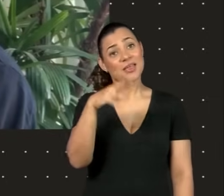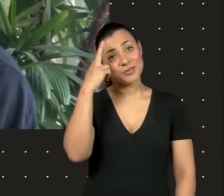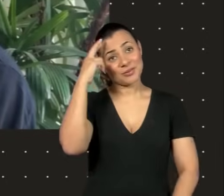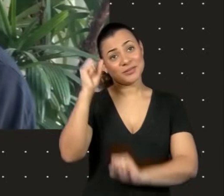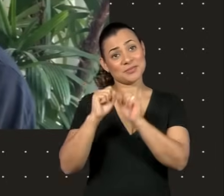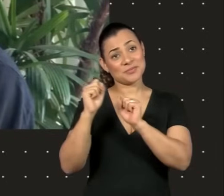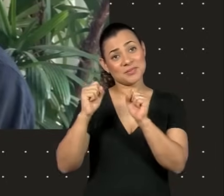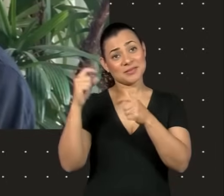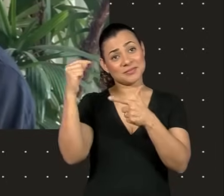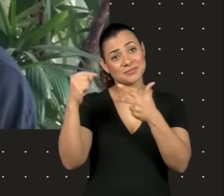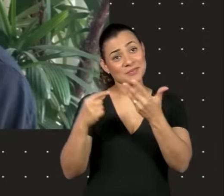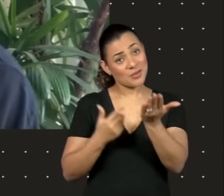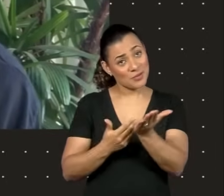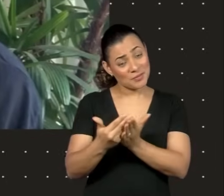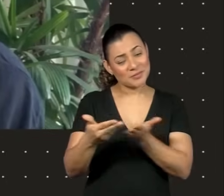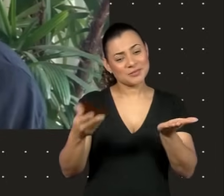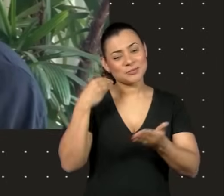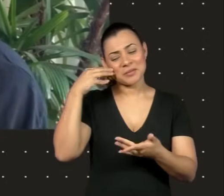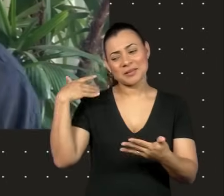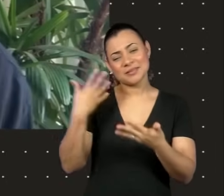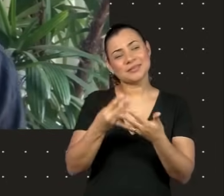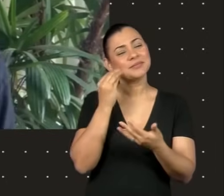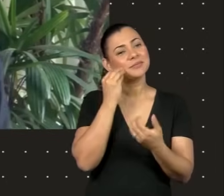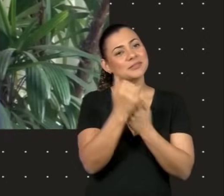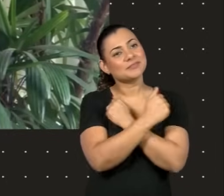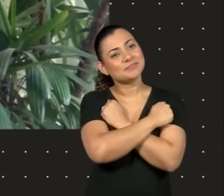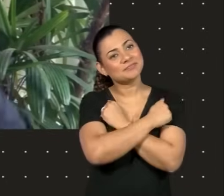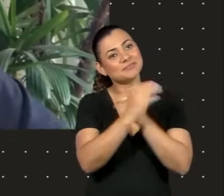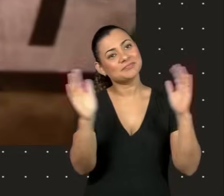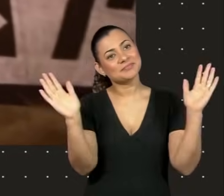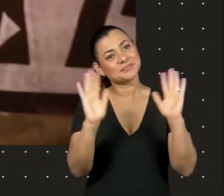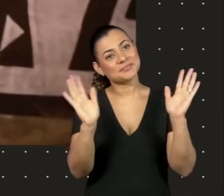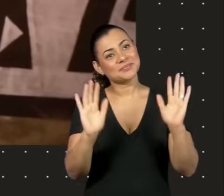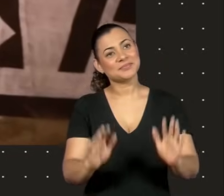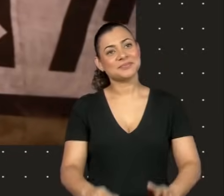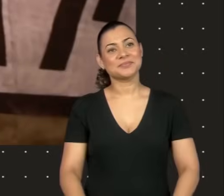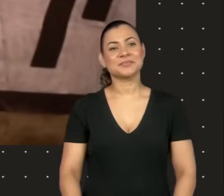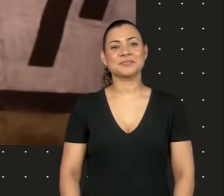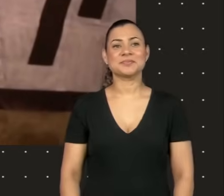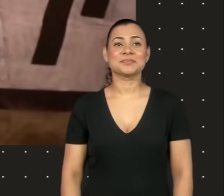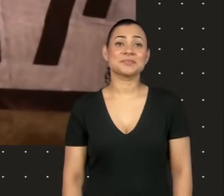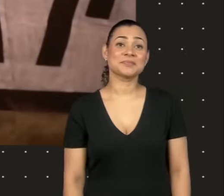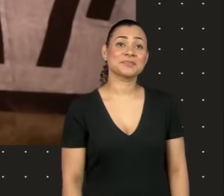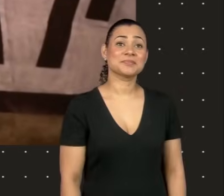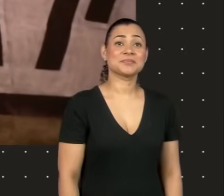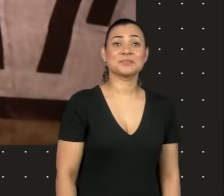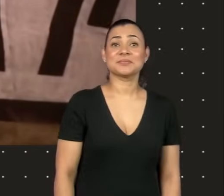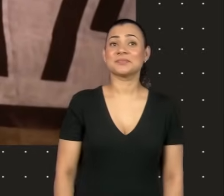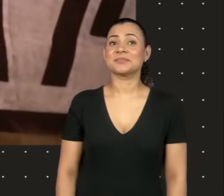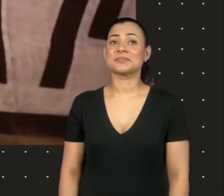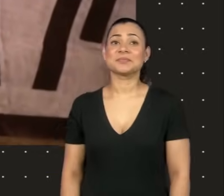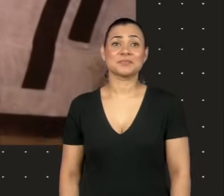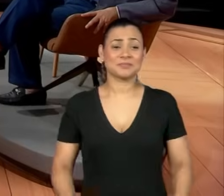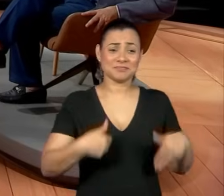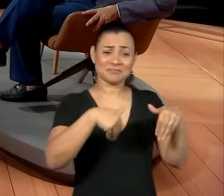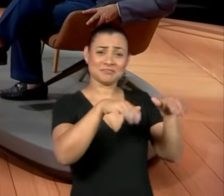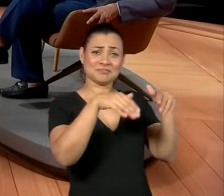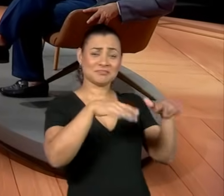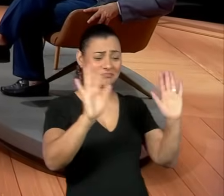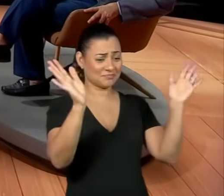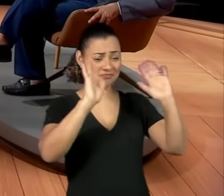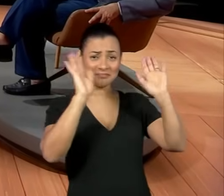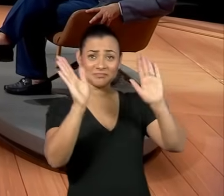resto começando agora, né? Beijo grande. Mais que nada, sai da minha frente, eu quero